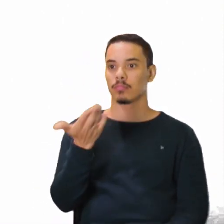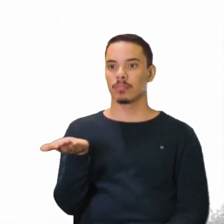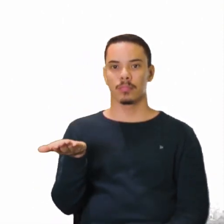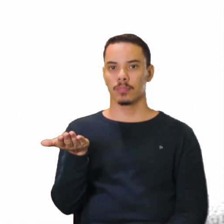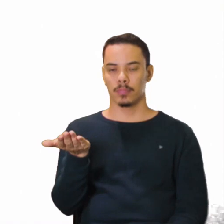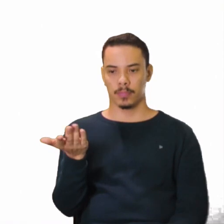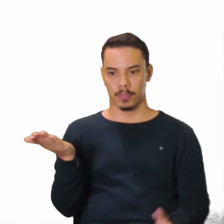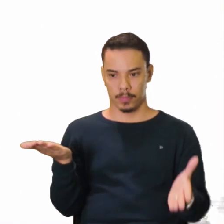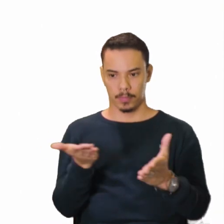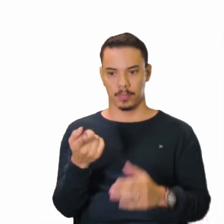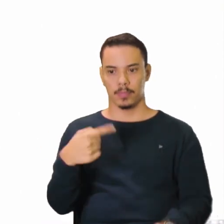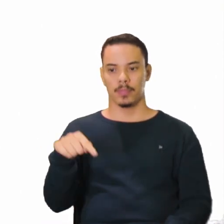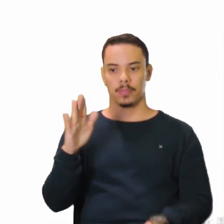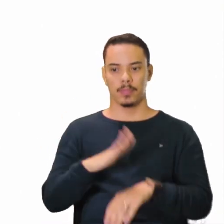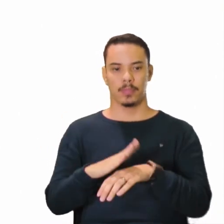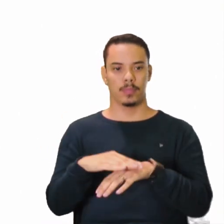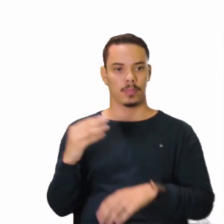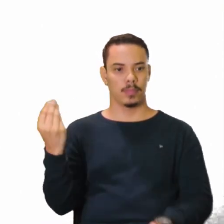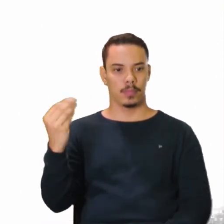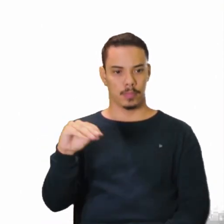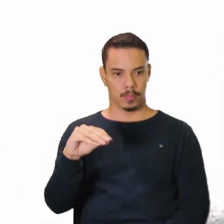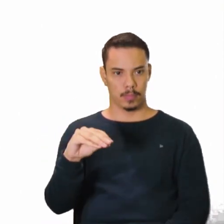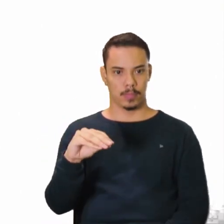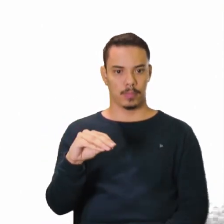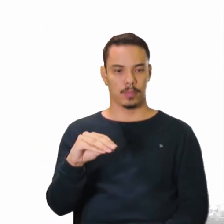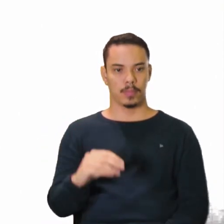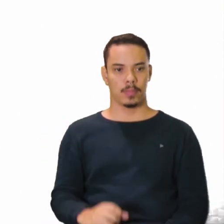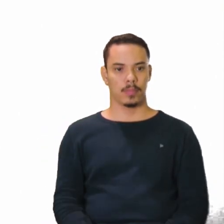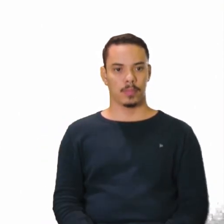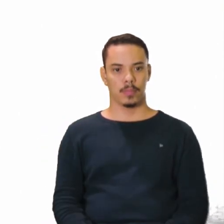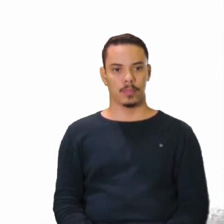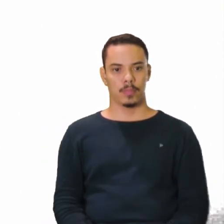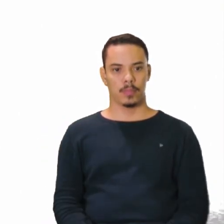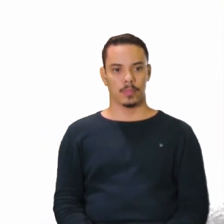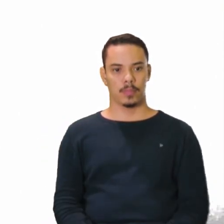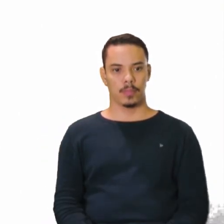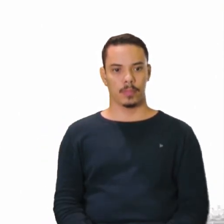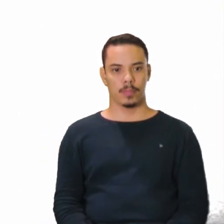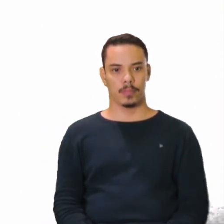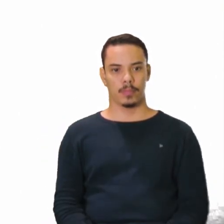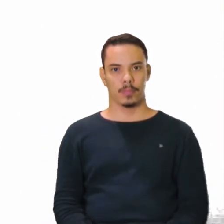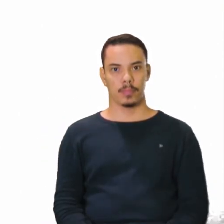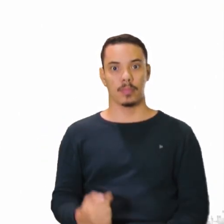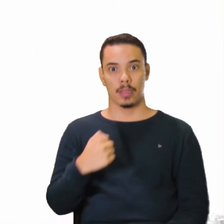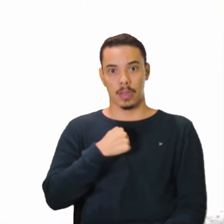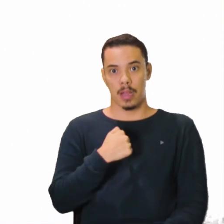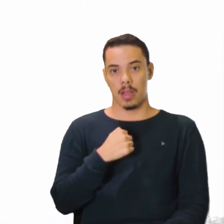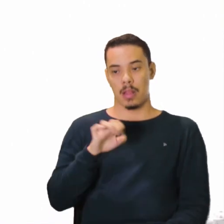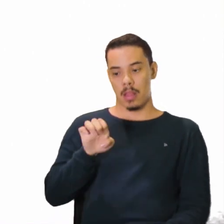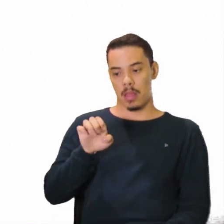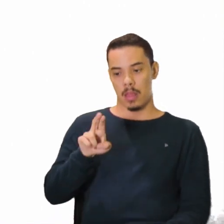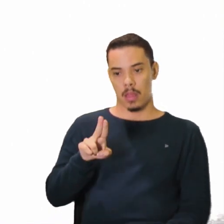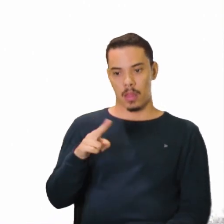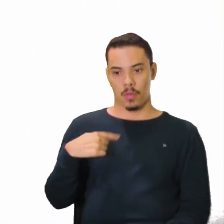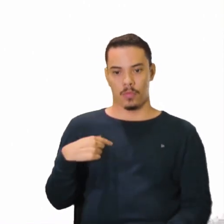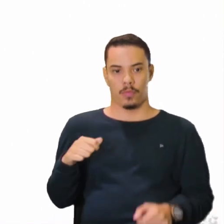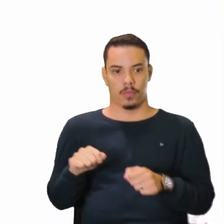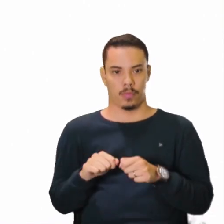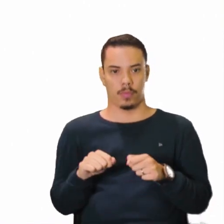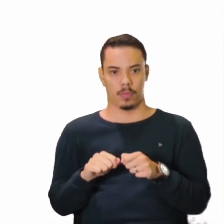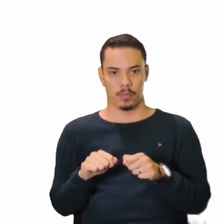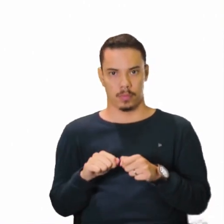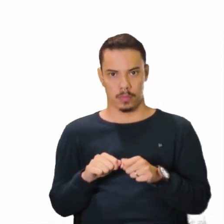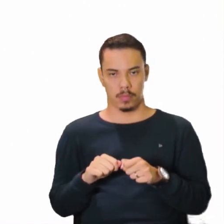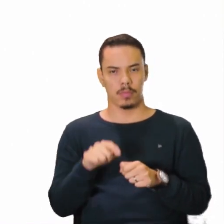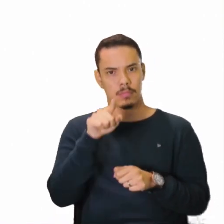aí, agora? E aí, olha só, você faço, eu faço. Então você, aluno,